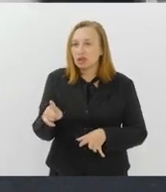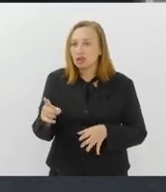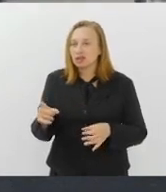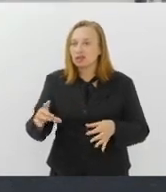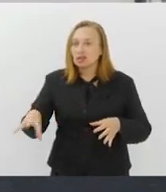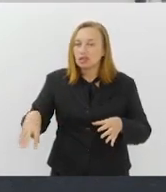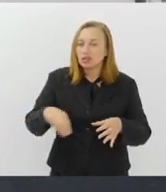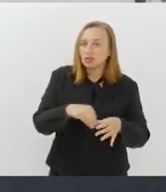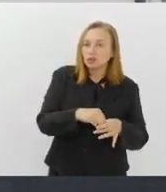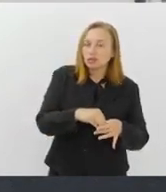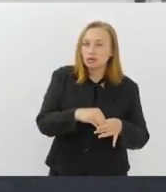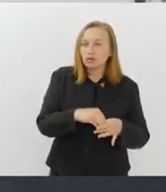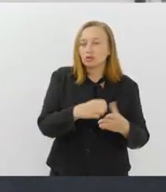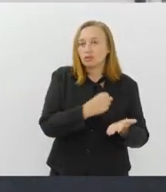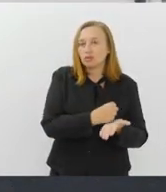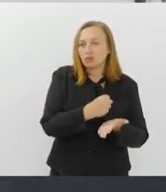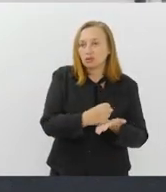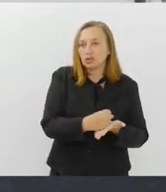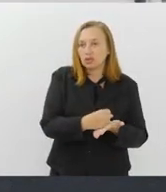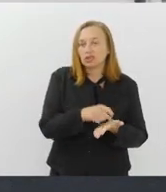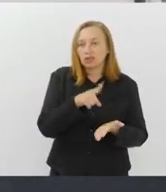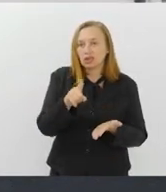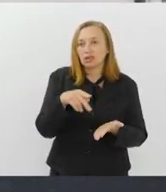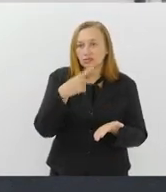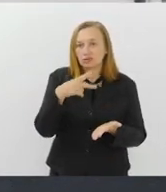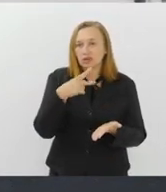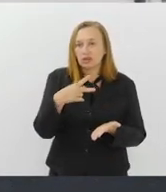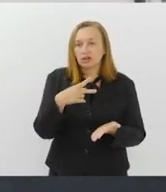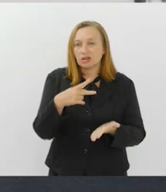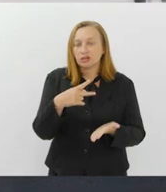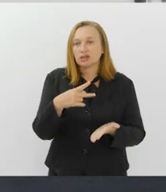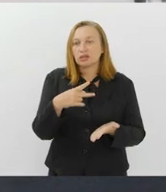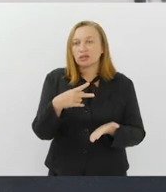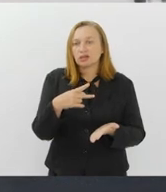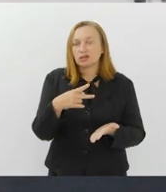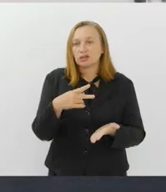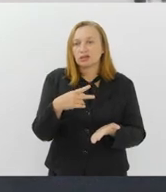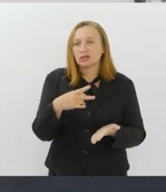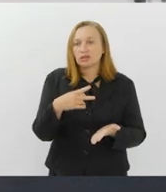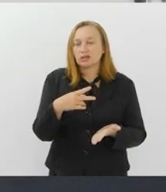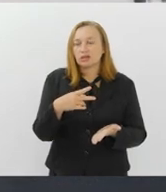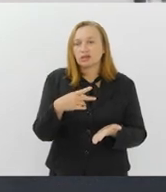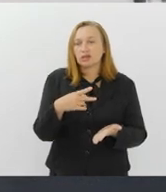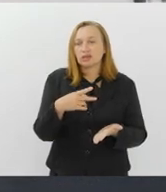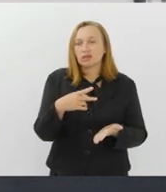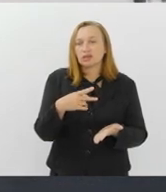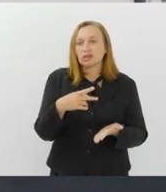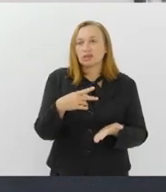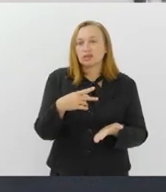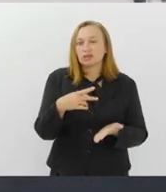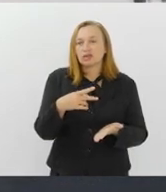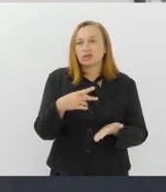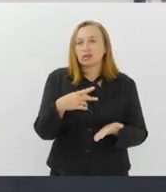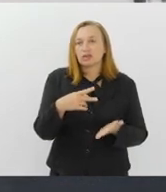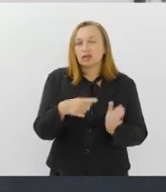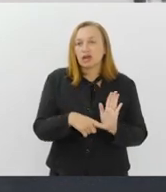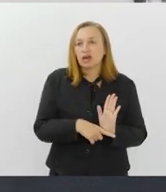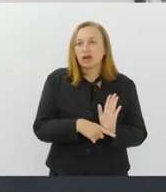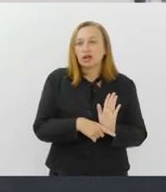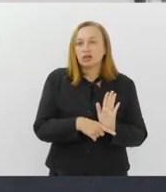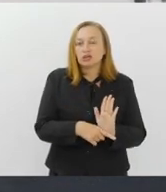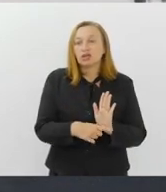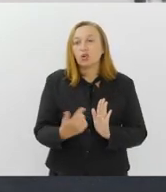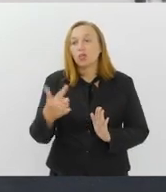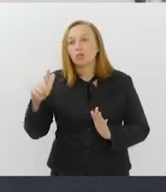de um contrato que eles alegam ser financeiramente insustentável para outro que ainda tem